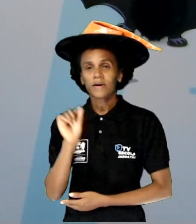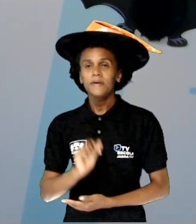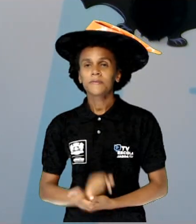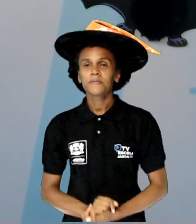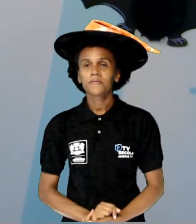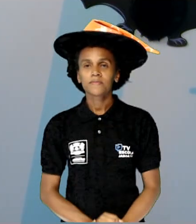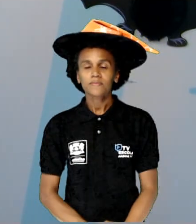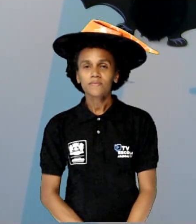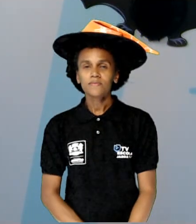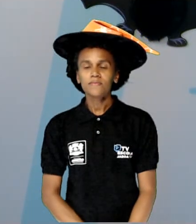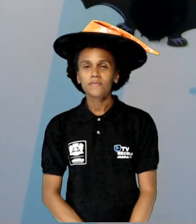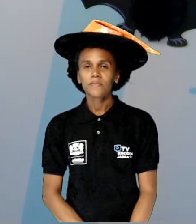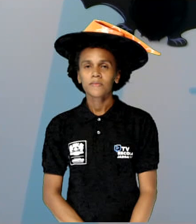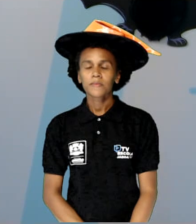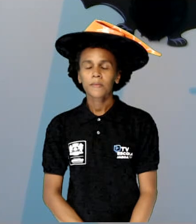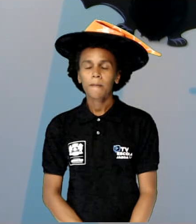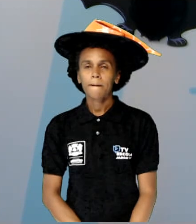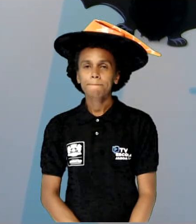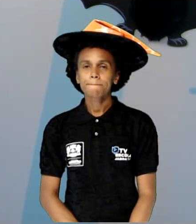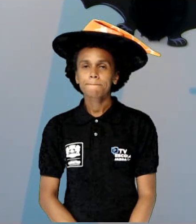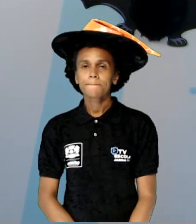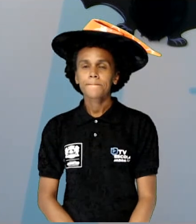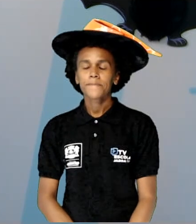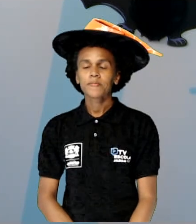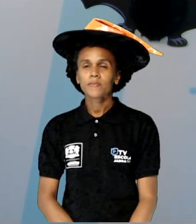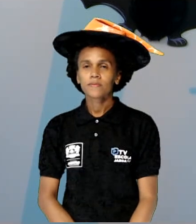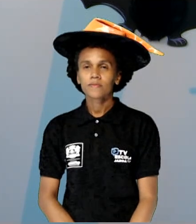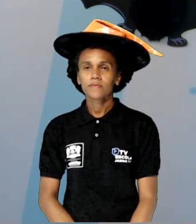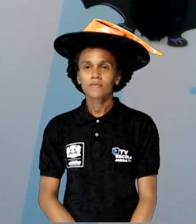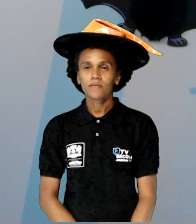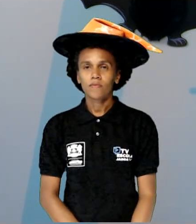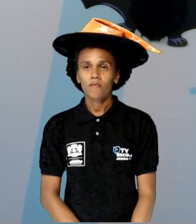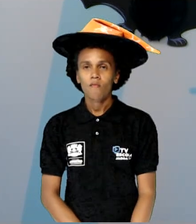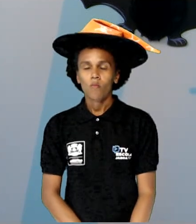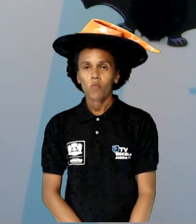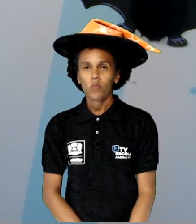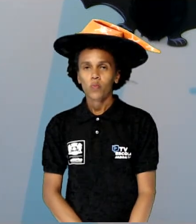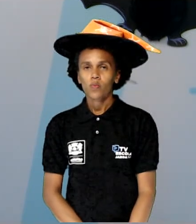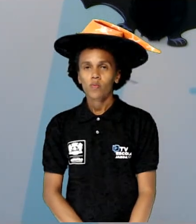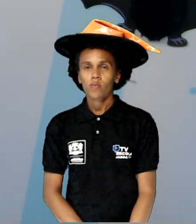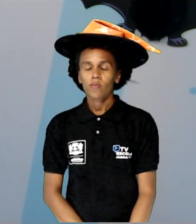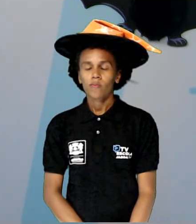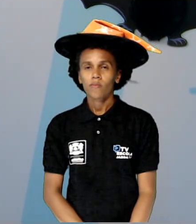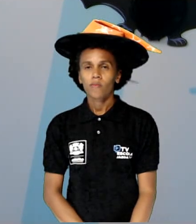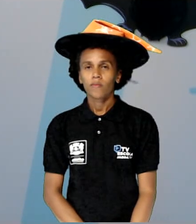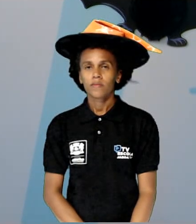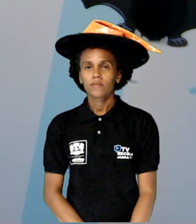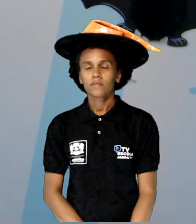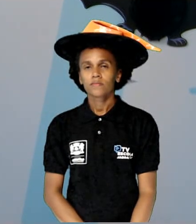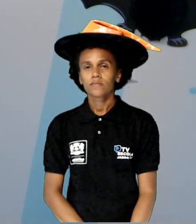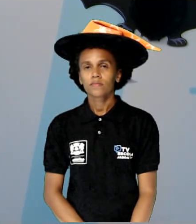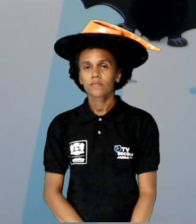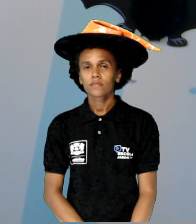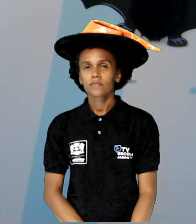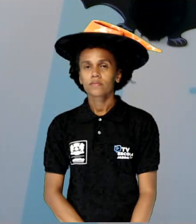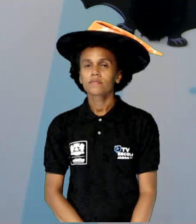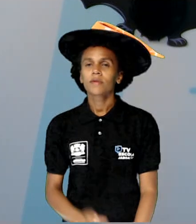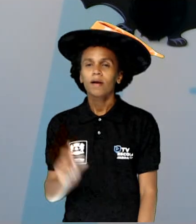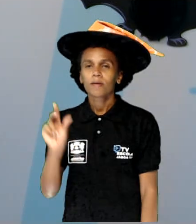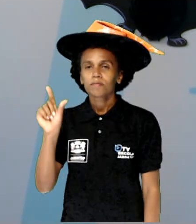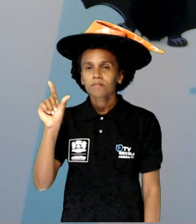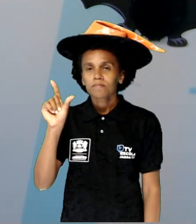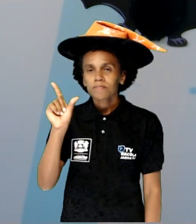você passa aqui ó Nesse final para poder sei lá folha ela ficar bem